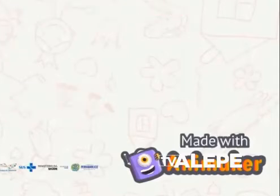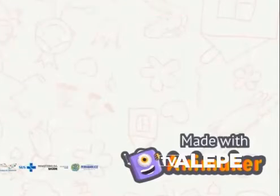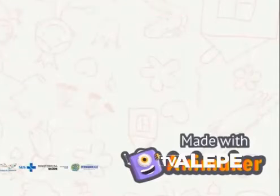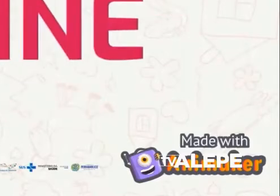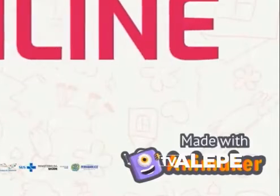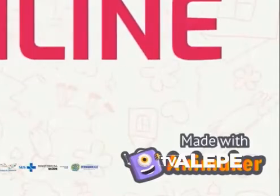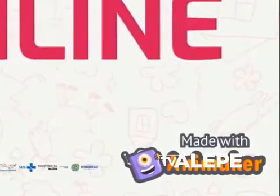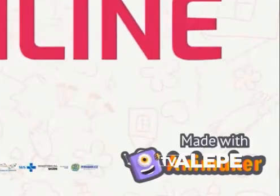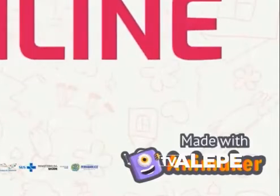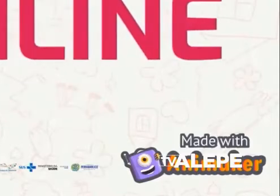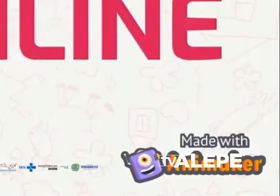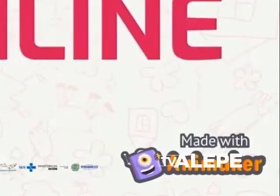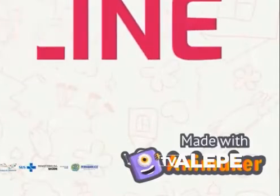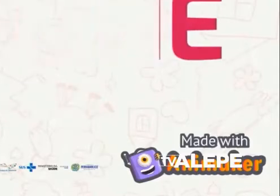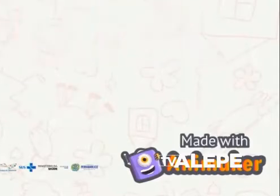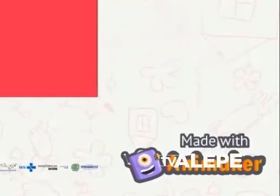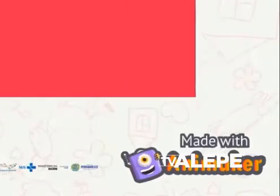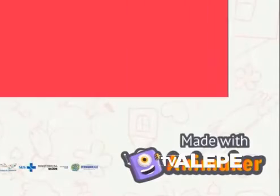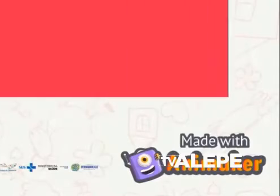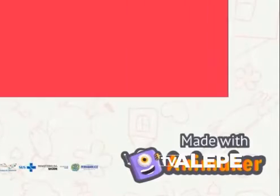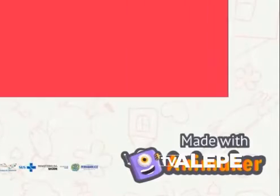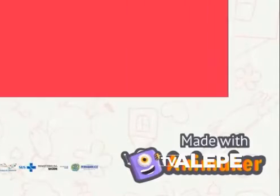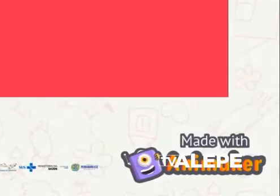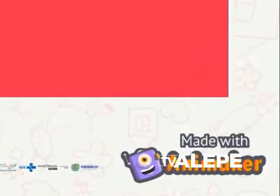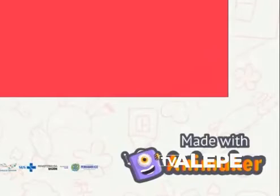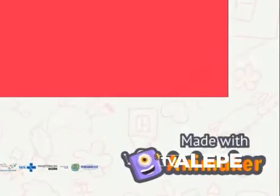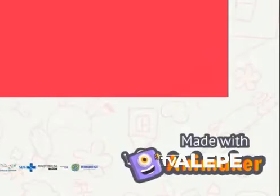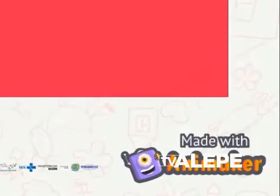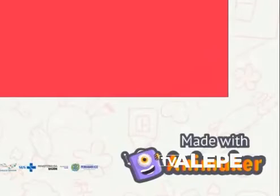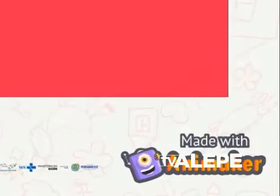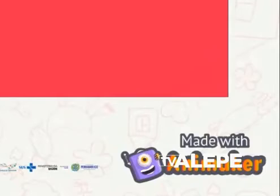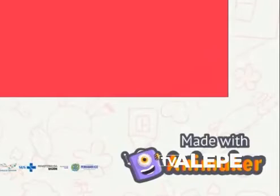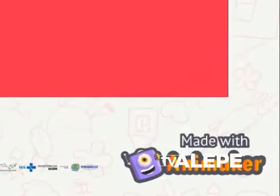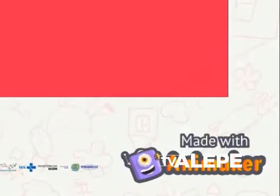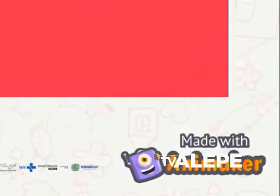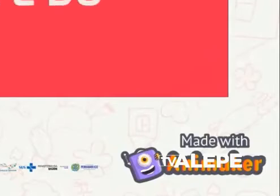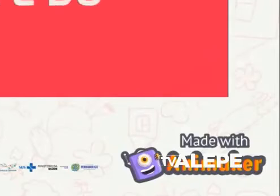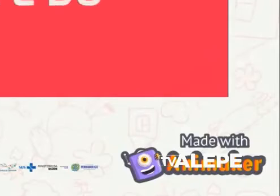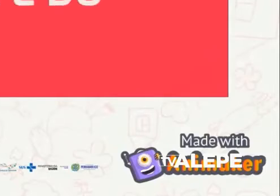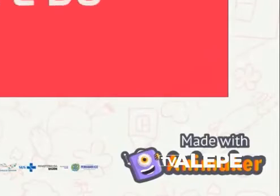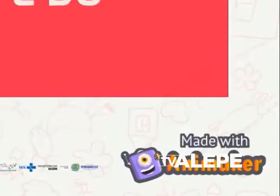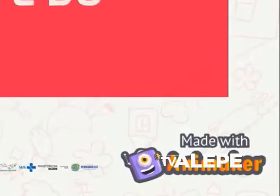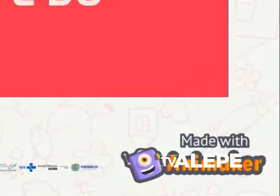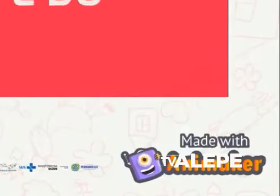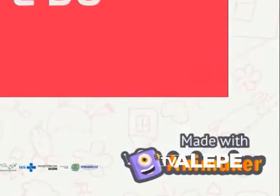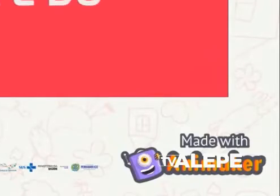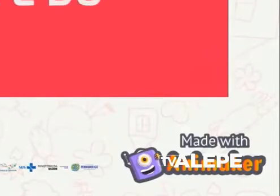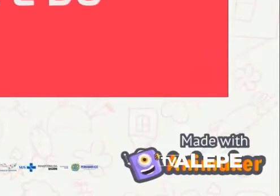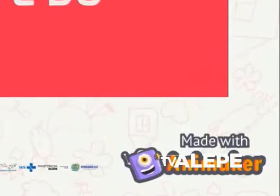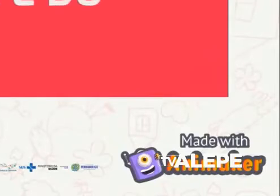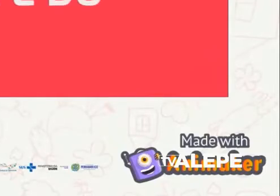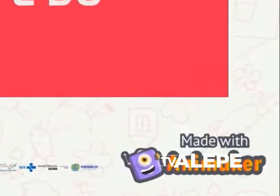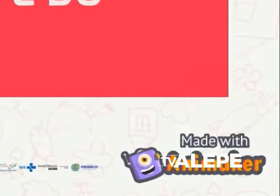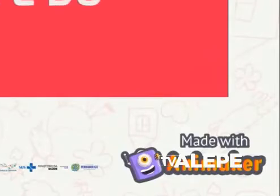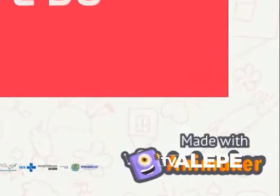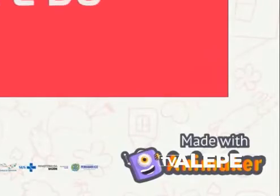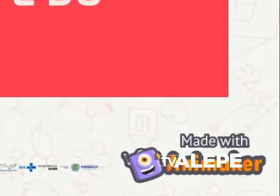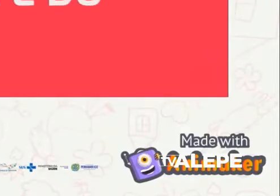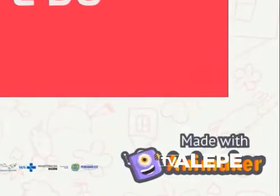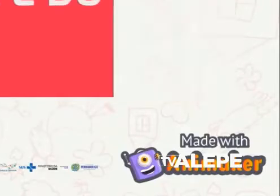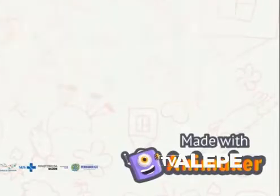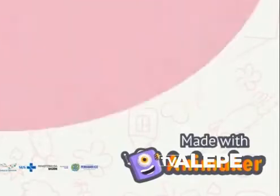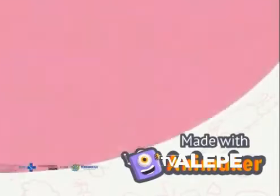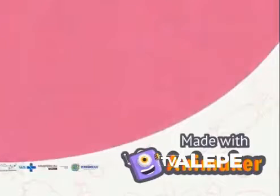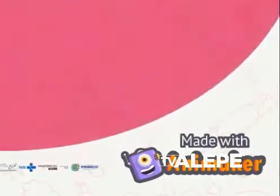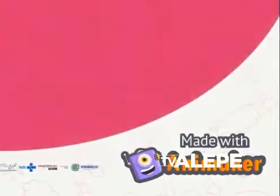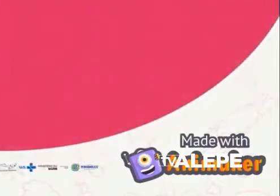é totalmente online, com a temática voltada para linha de cuidado da saúde da criança e do